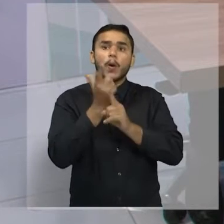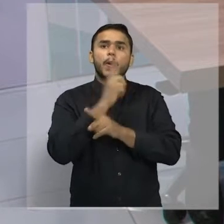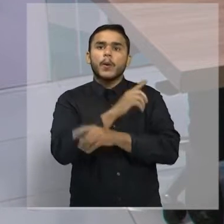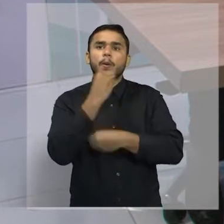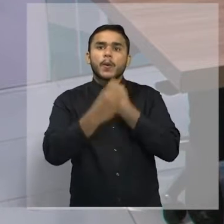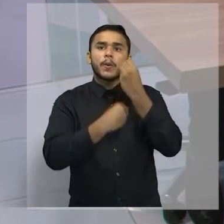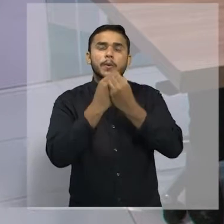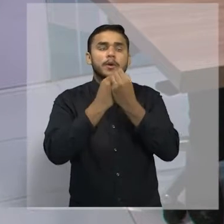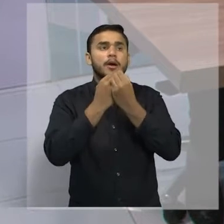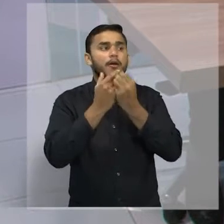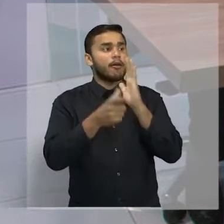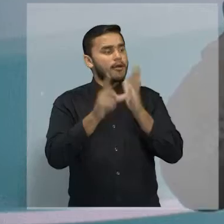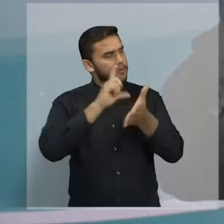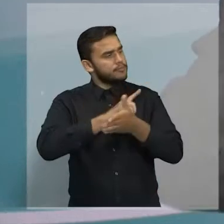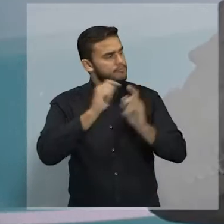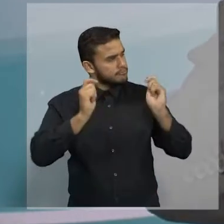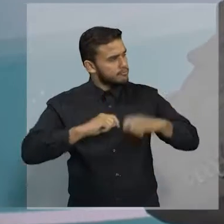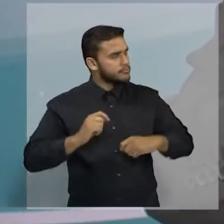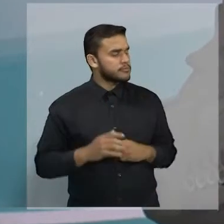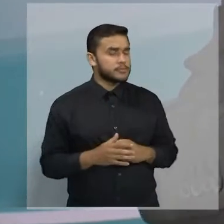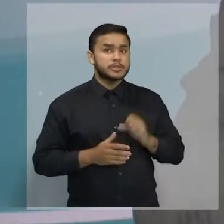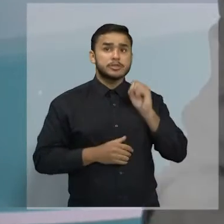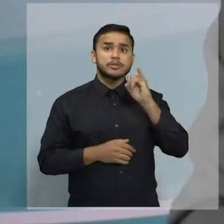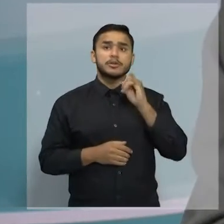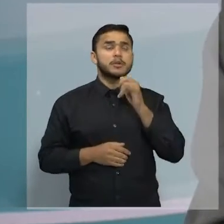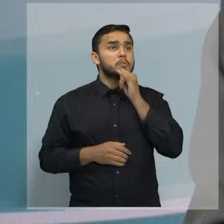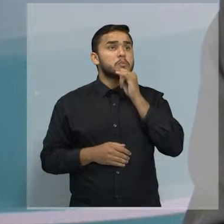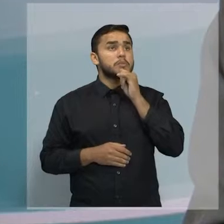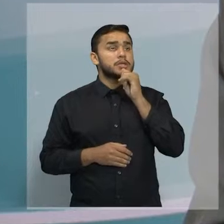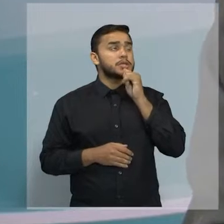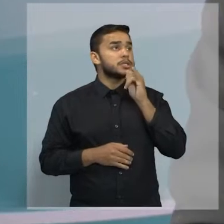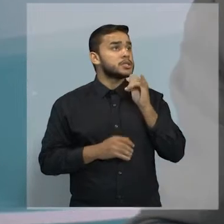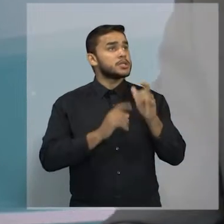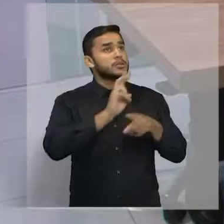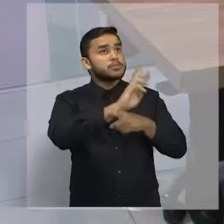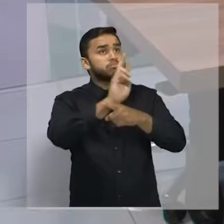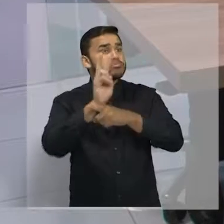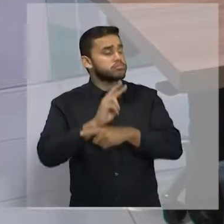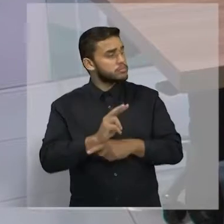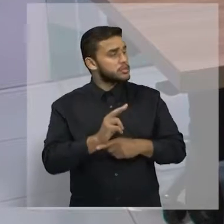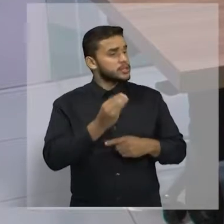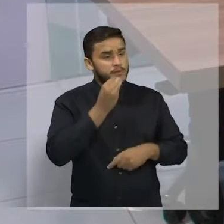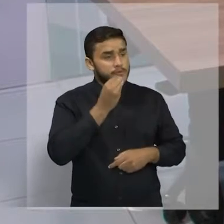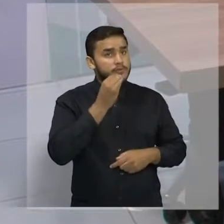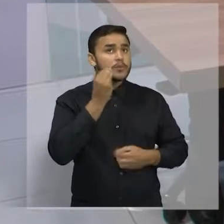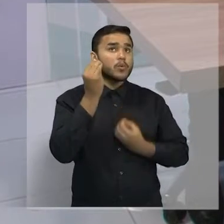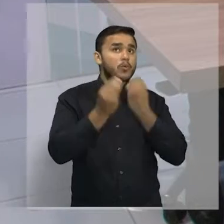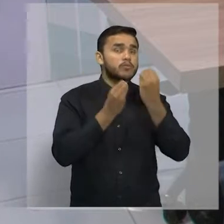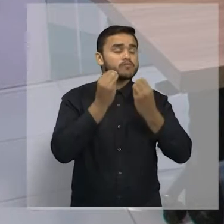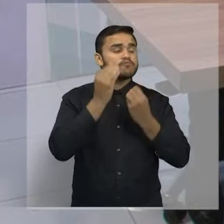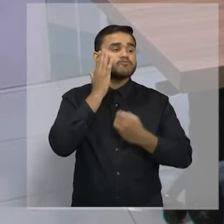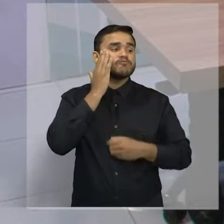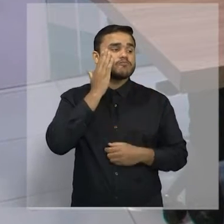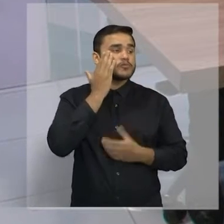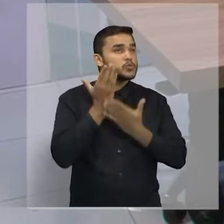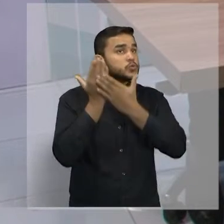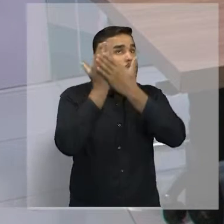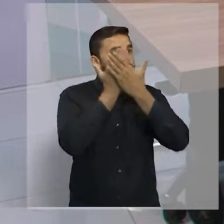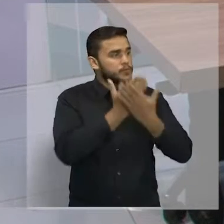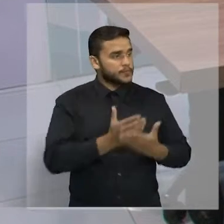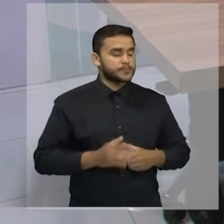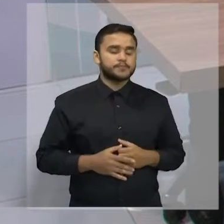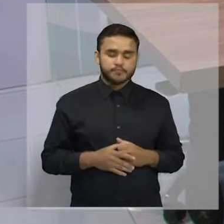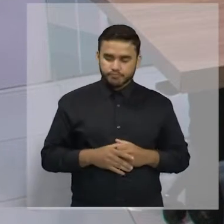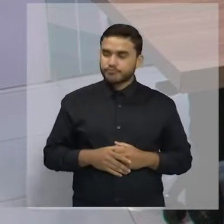com base concreta e nem acompanha os resultados da regulação. E além disso, assim, o Brasil durante muito tempo, e aí já tem a ver com a